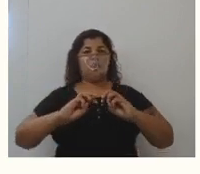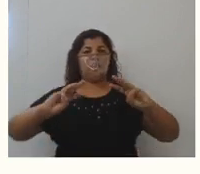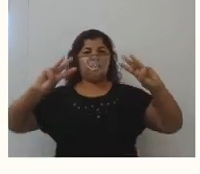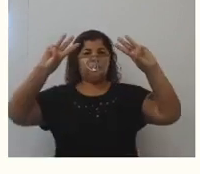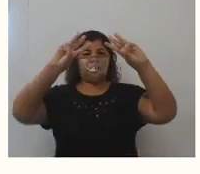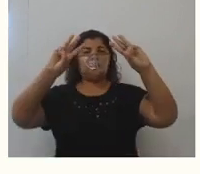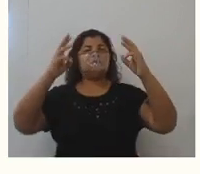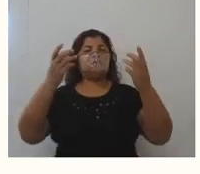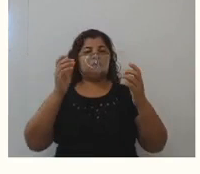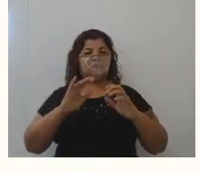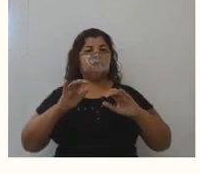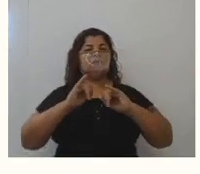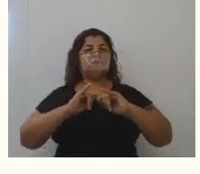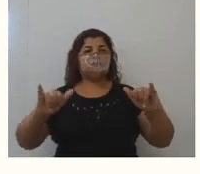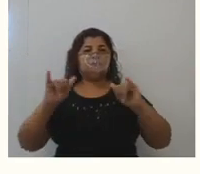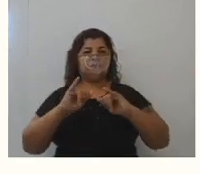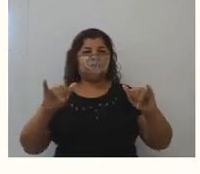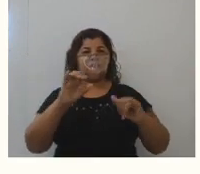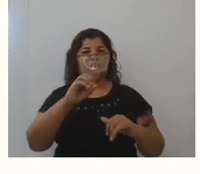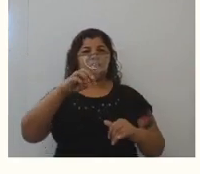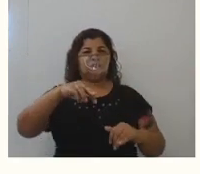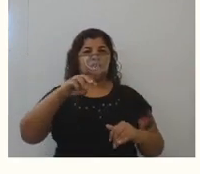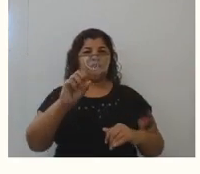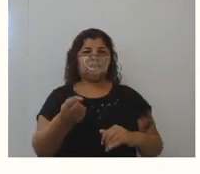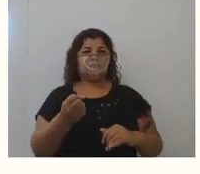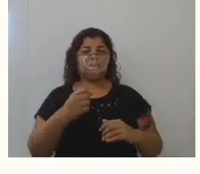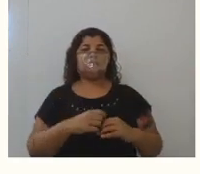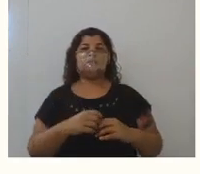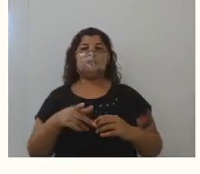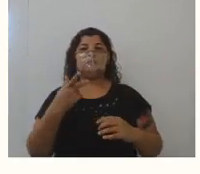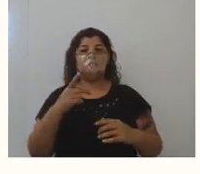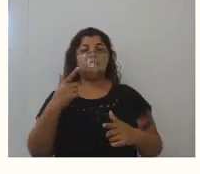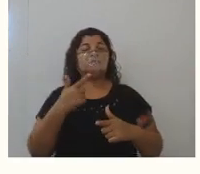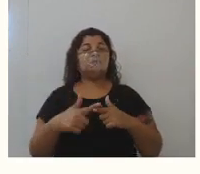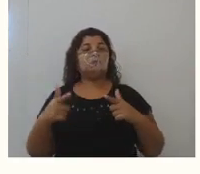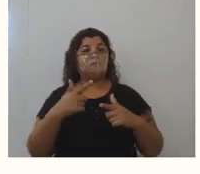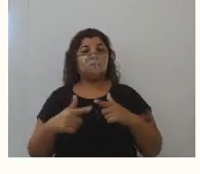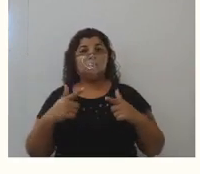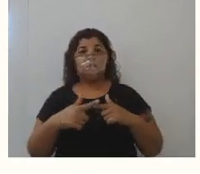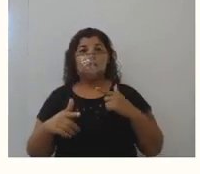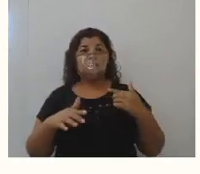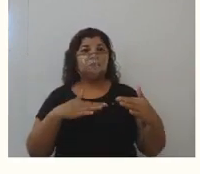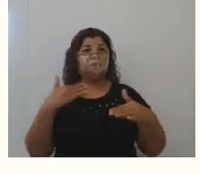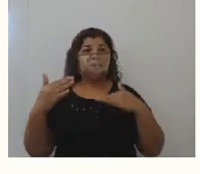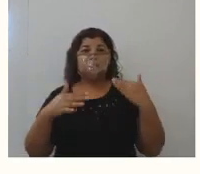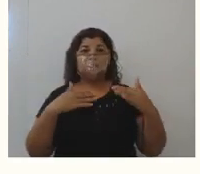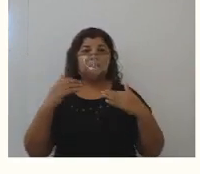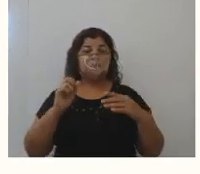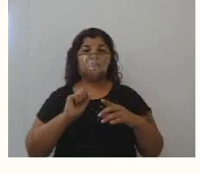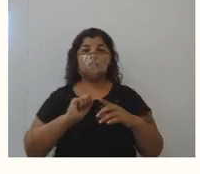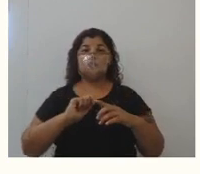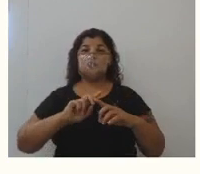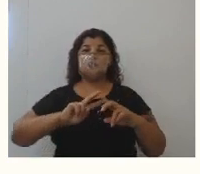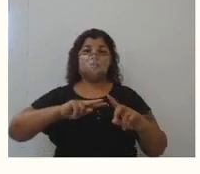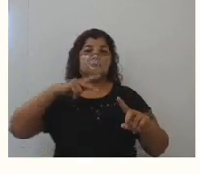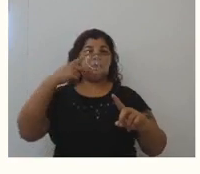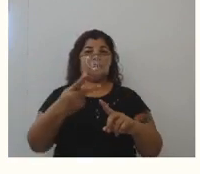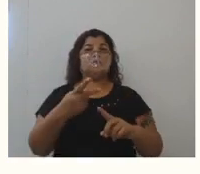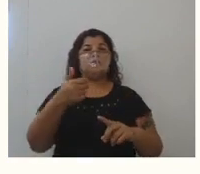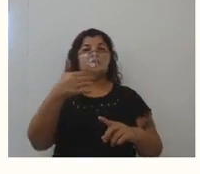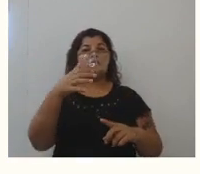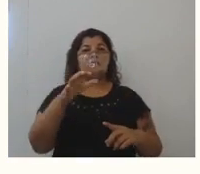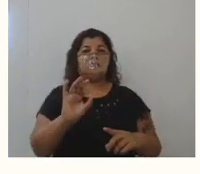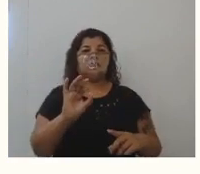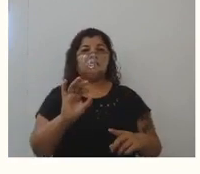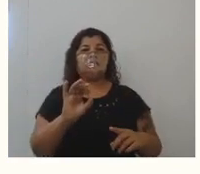Saúde. A OMS considera epidêmicas taxas de homicídios superiores a 10